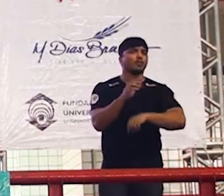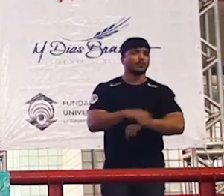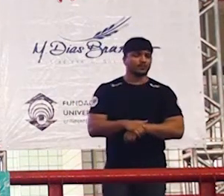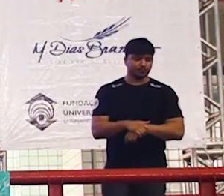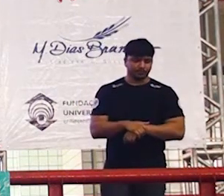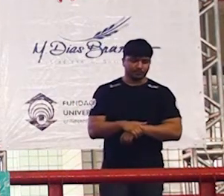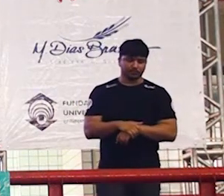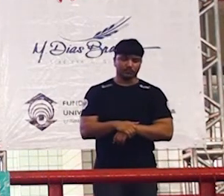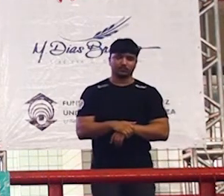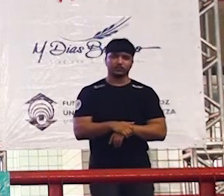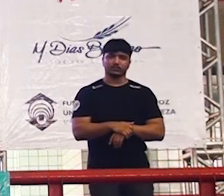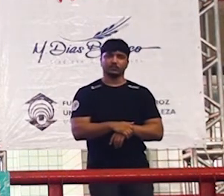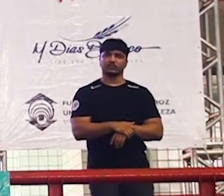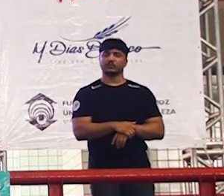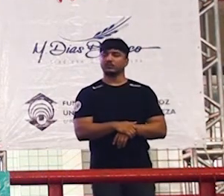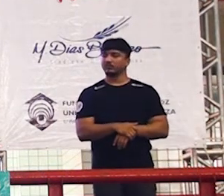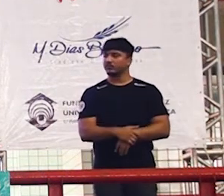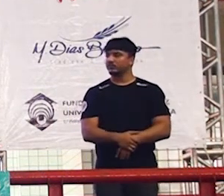Primeiro,